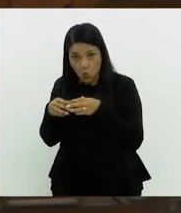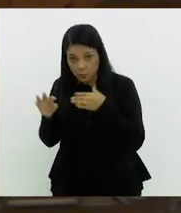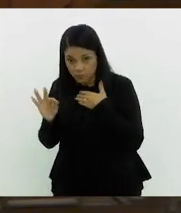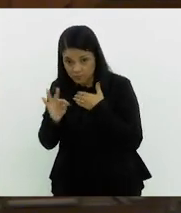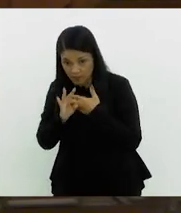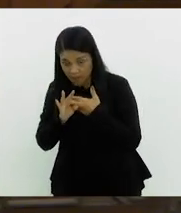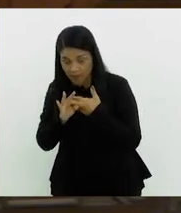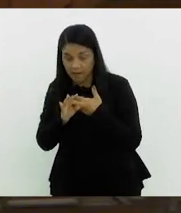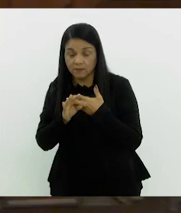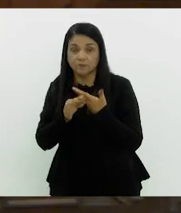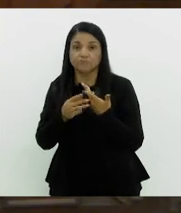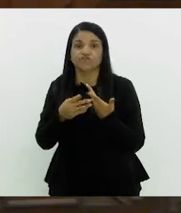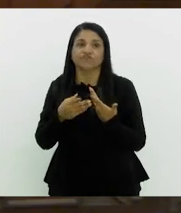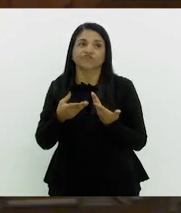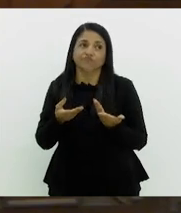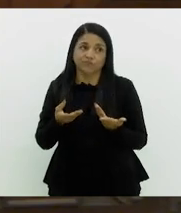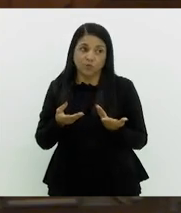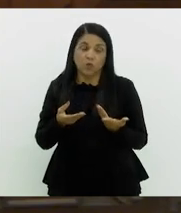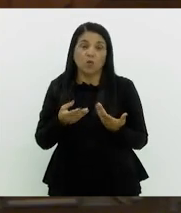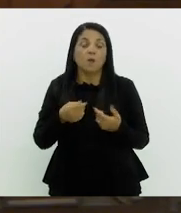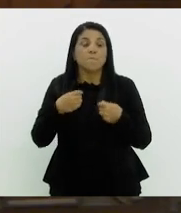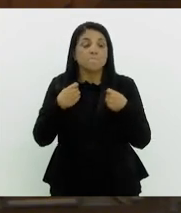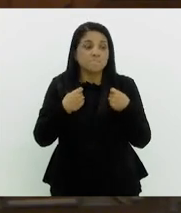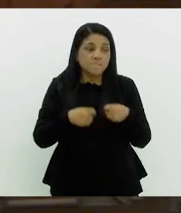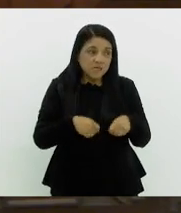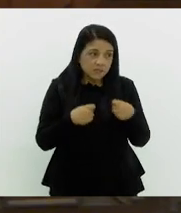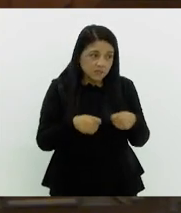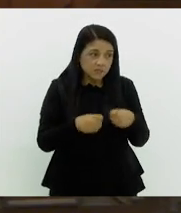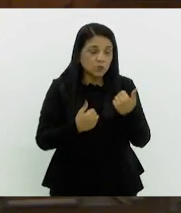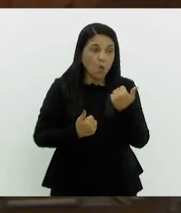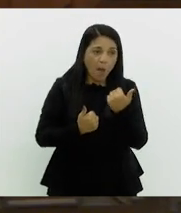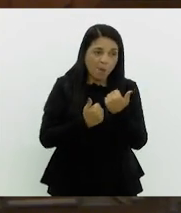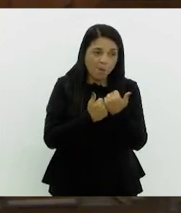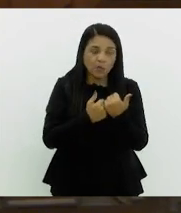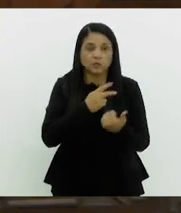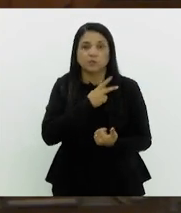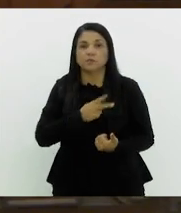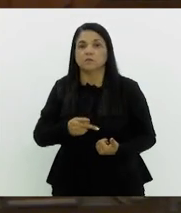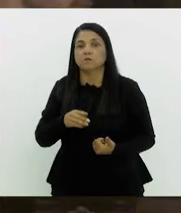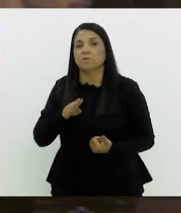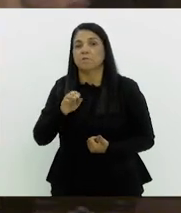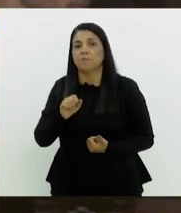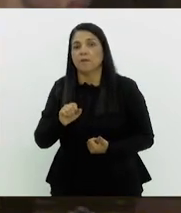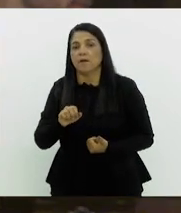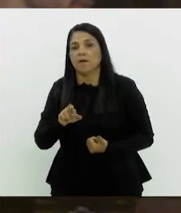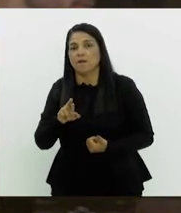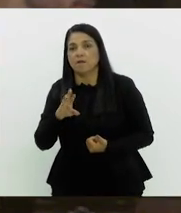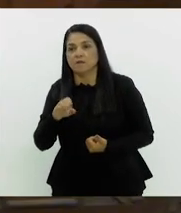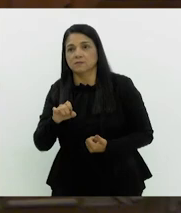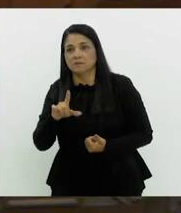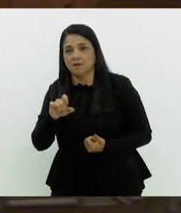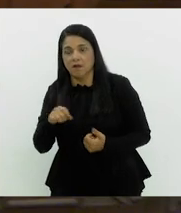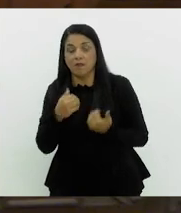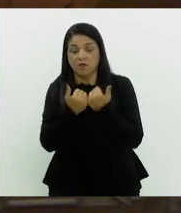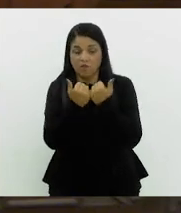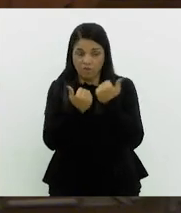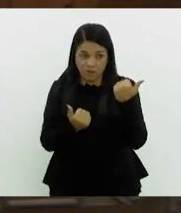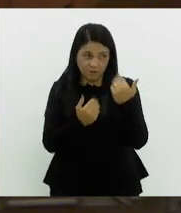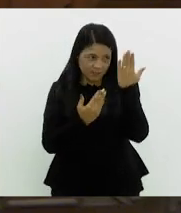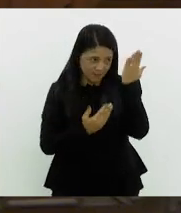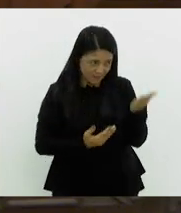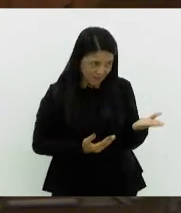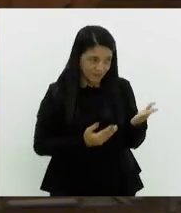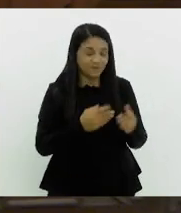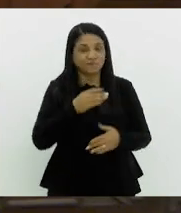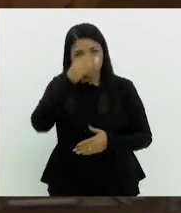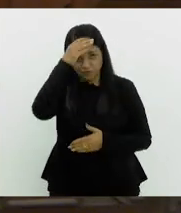Tia Ju, eu digo que nós precisaremos do apoio do nosso presidente Bacelar, da senhora como vice-presidente e da mesa diretora, mas a ideia é